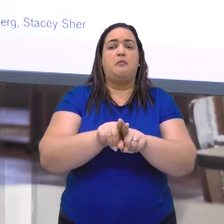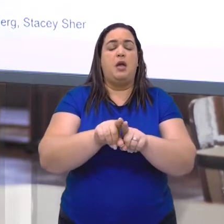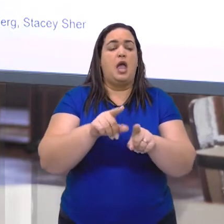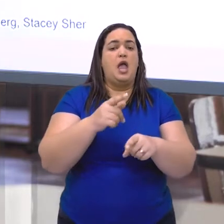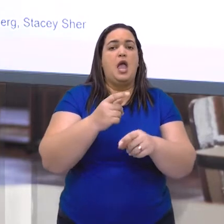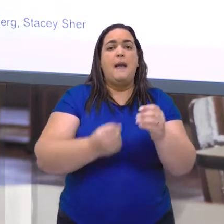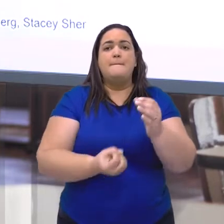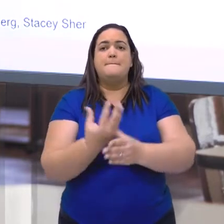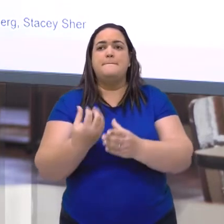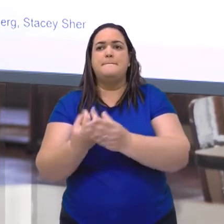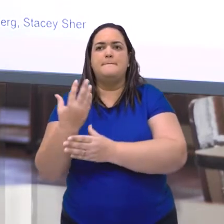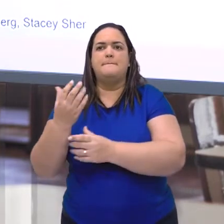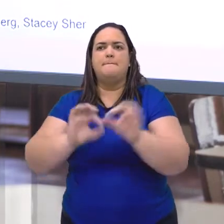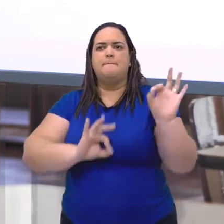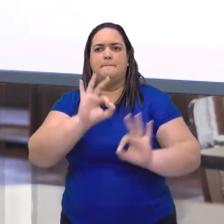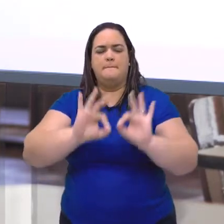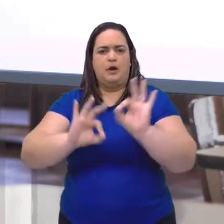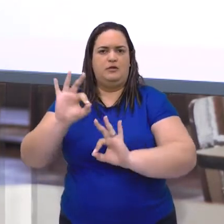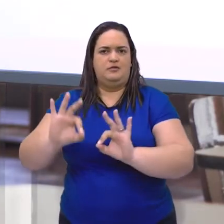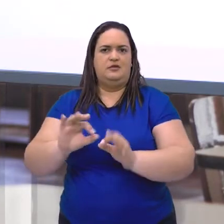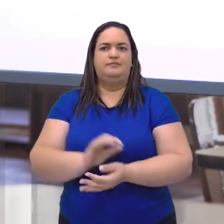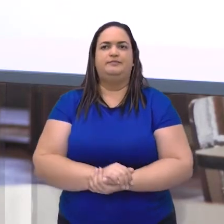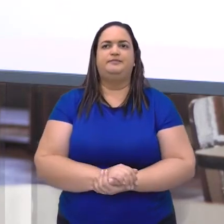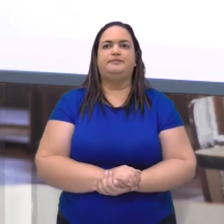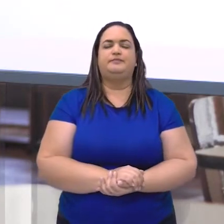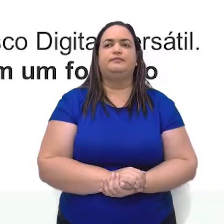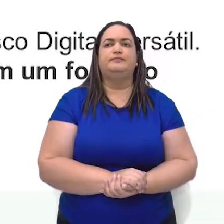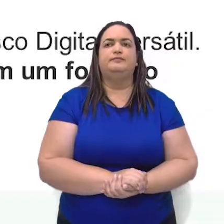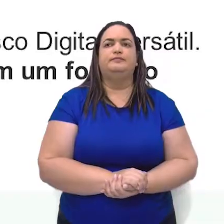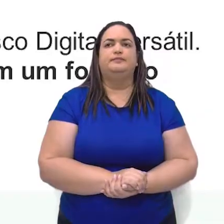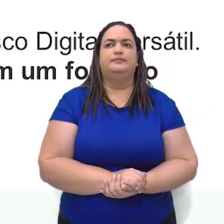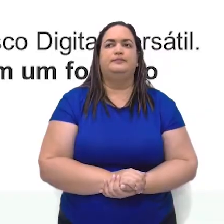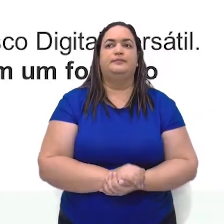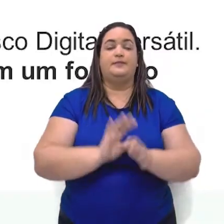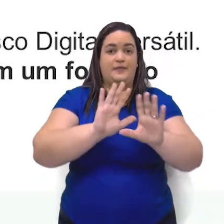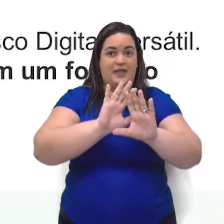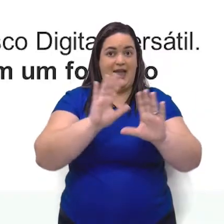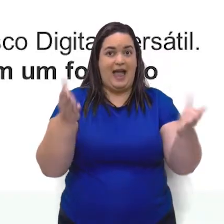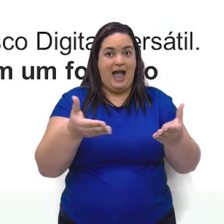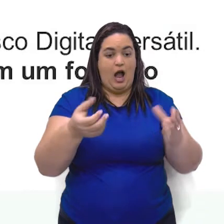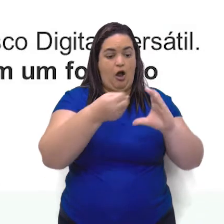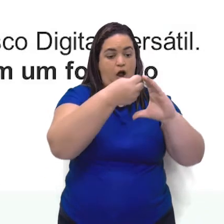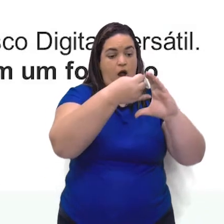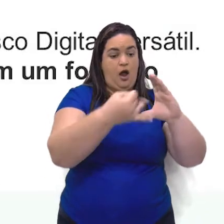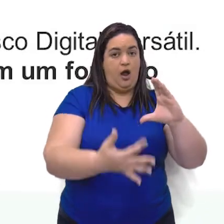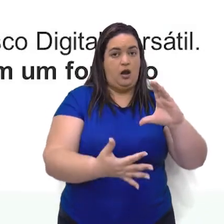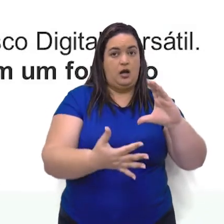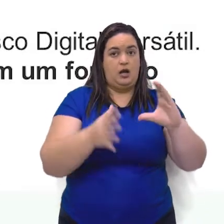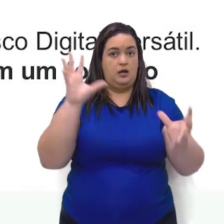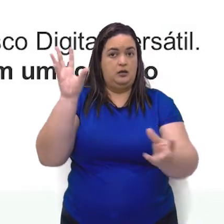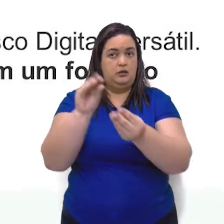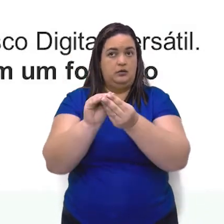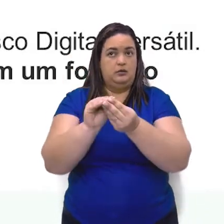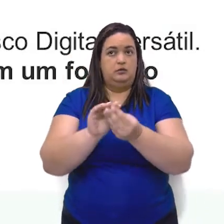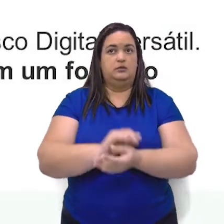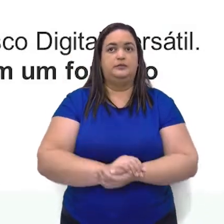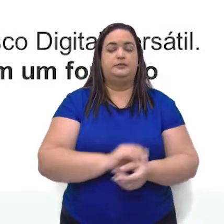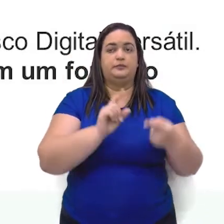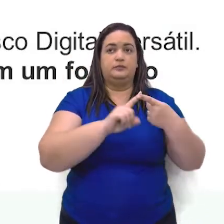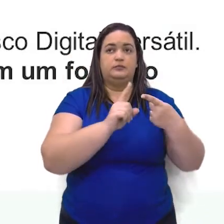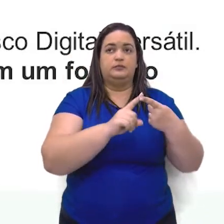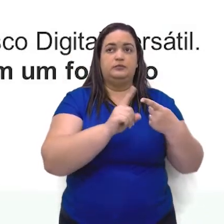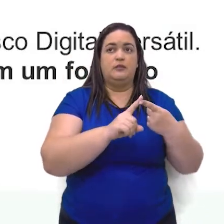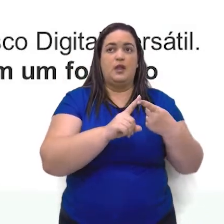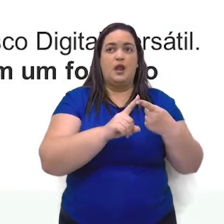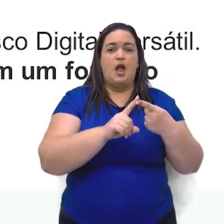várias pessoas, não somente por uma. Então vamos às características da sinopse. Breve resumo do